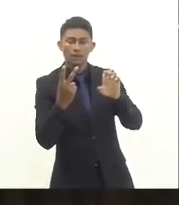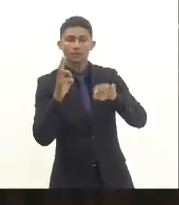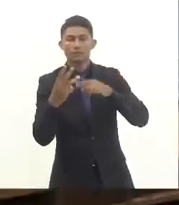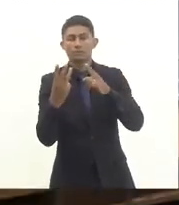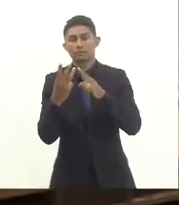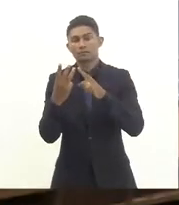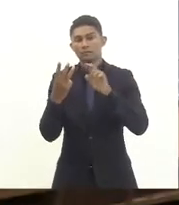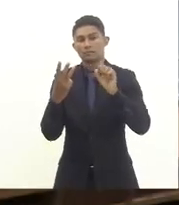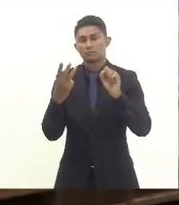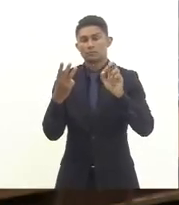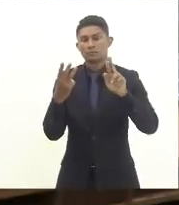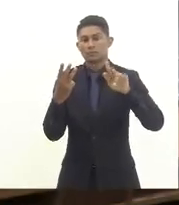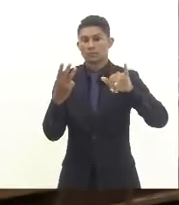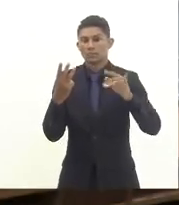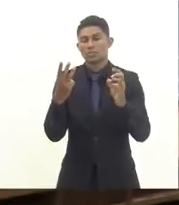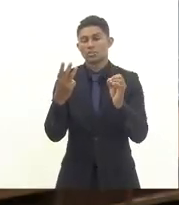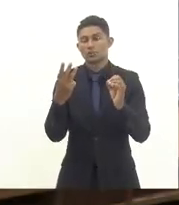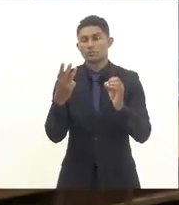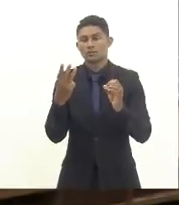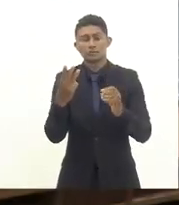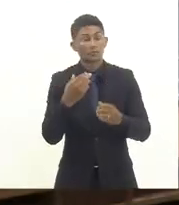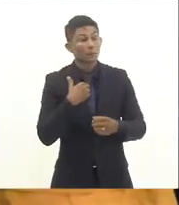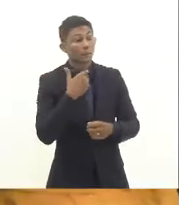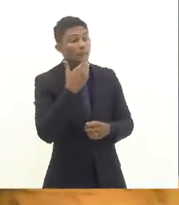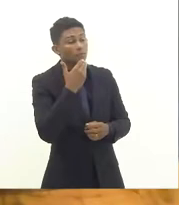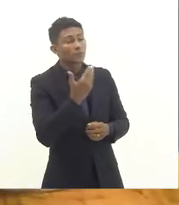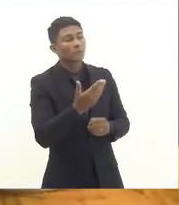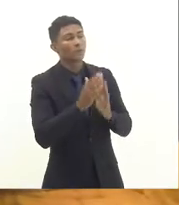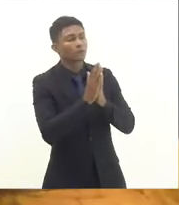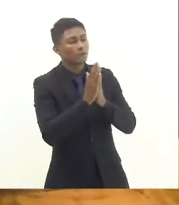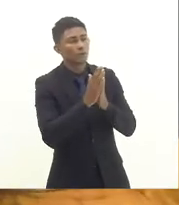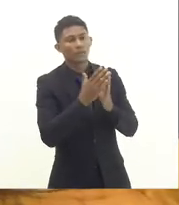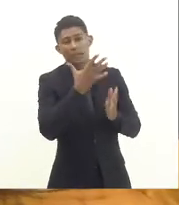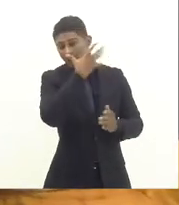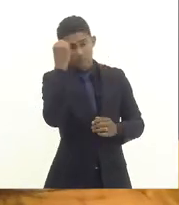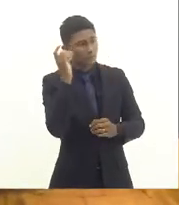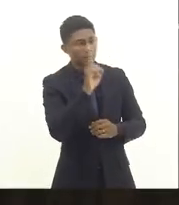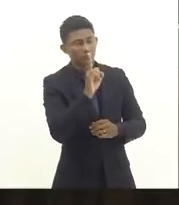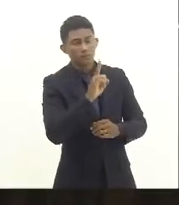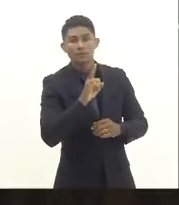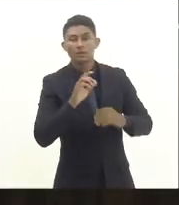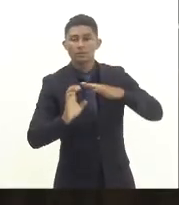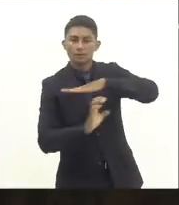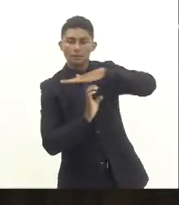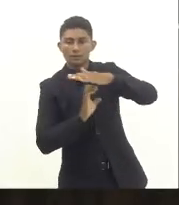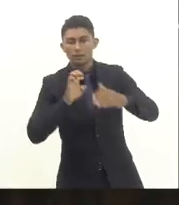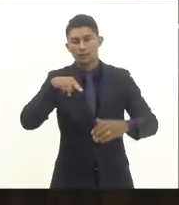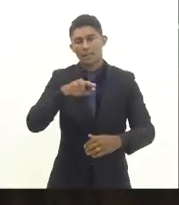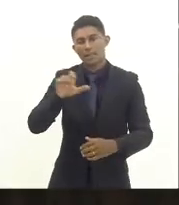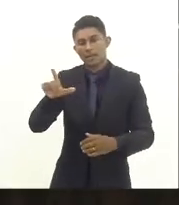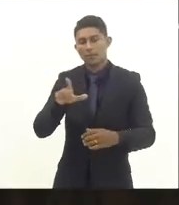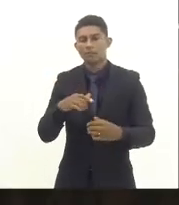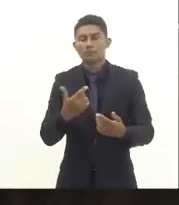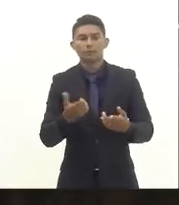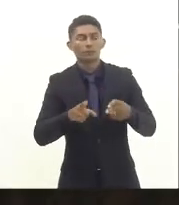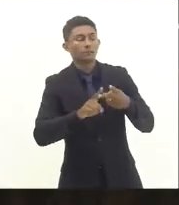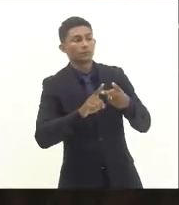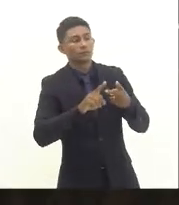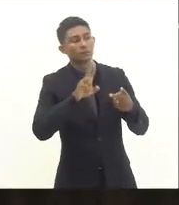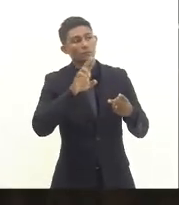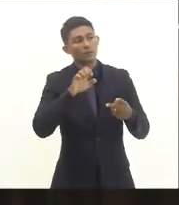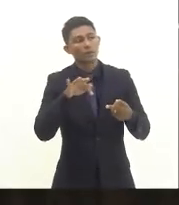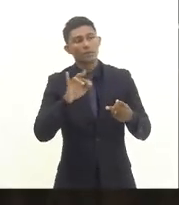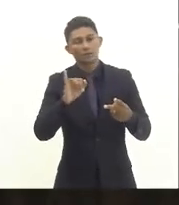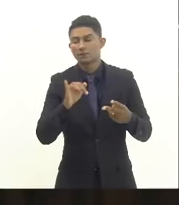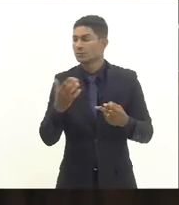Serginho e a tendência é que não esqueça da enel e tal então eu vou dizer agora dá o wi-fi que me deu